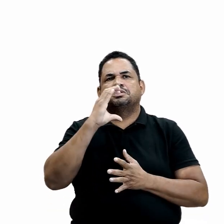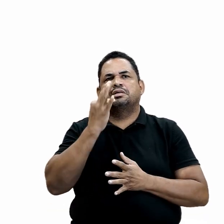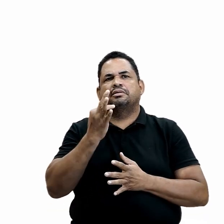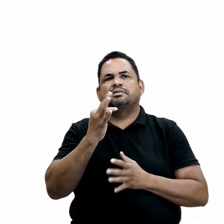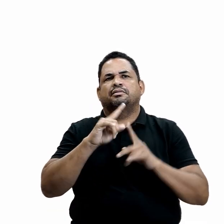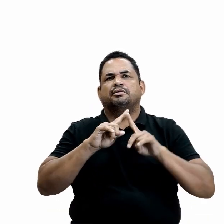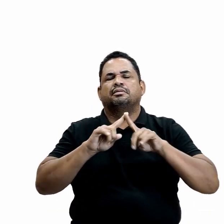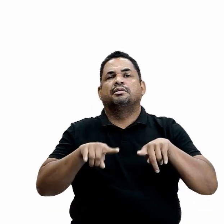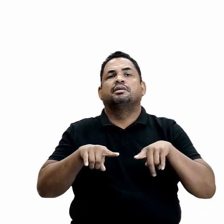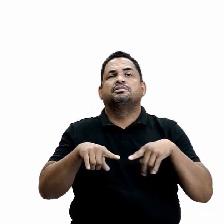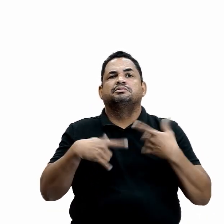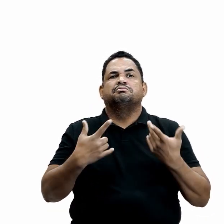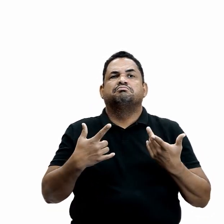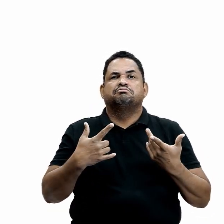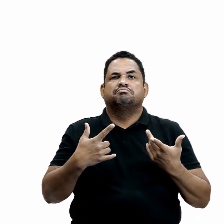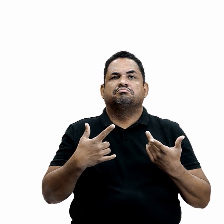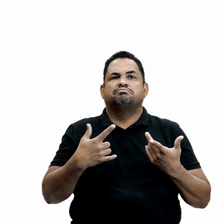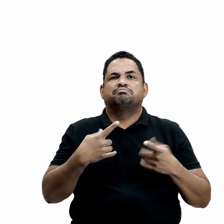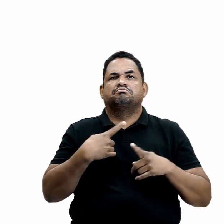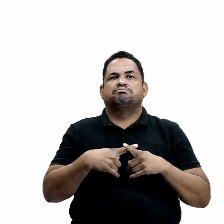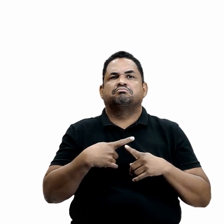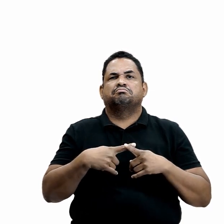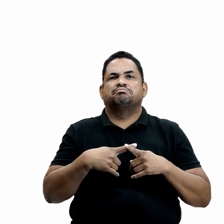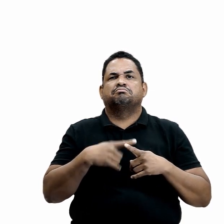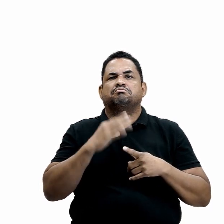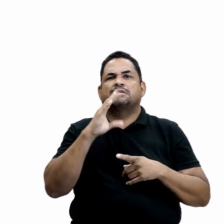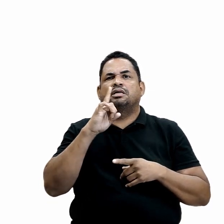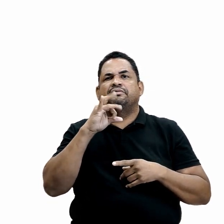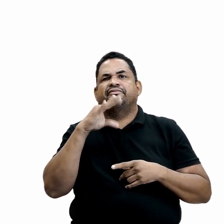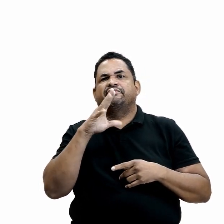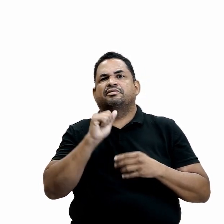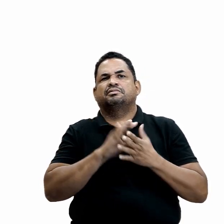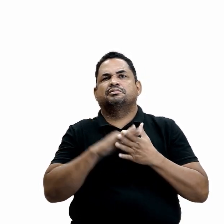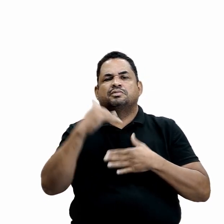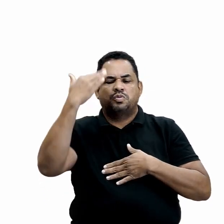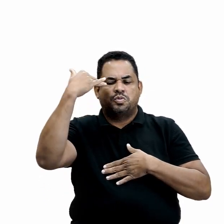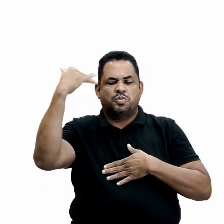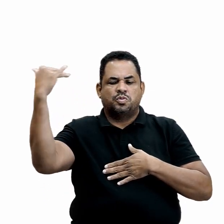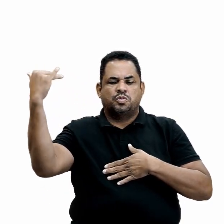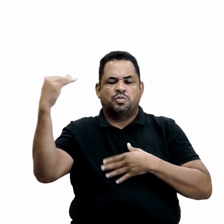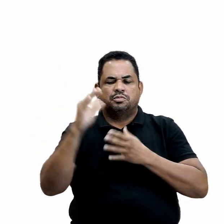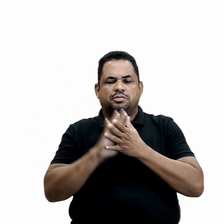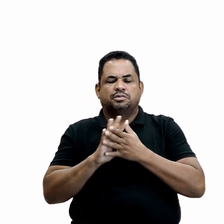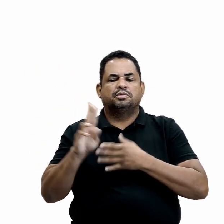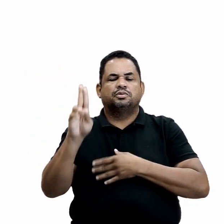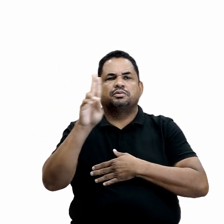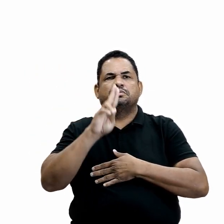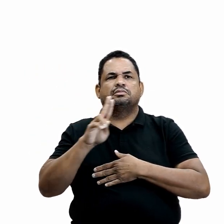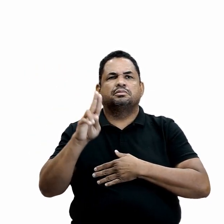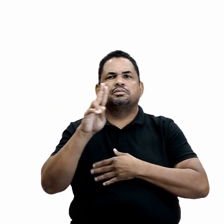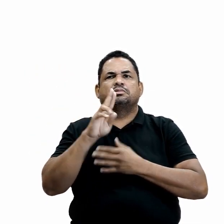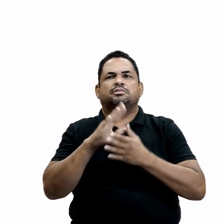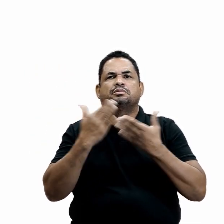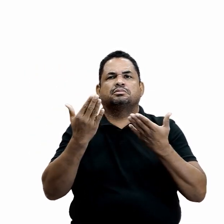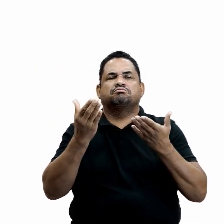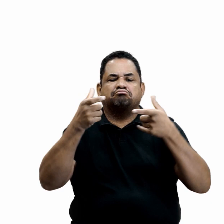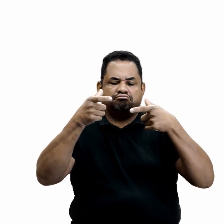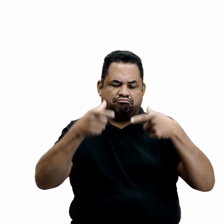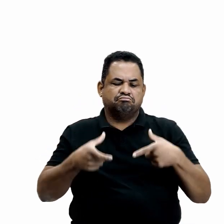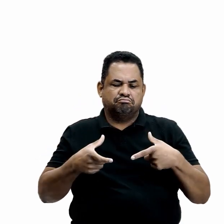Mas por que CF? Califórnio homenageia a Universidade da Califórnia, local onde ele